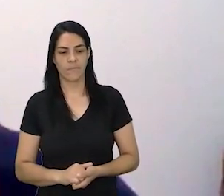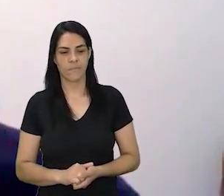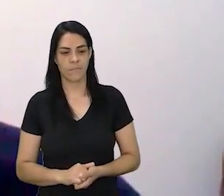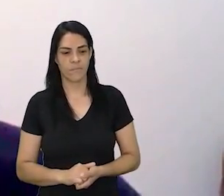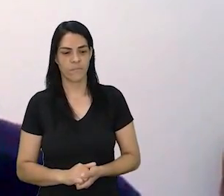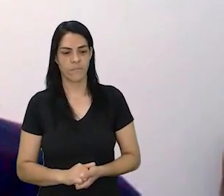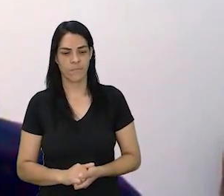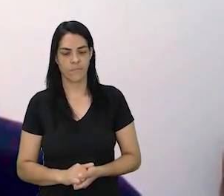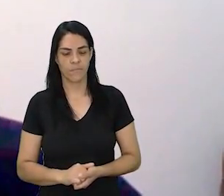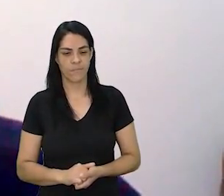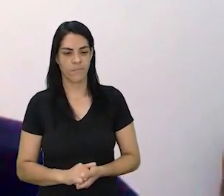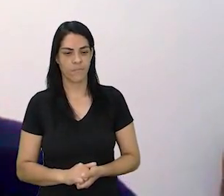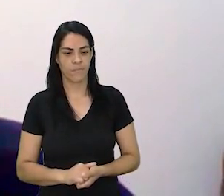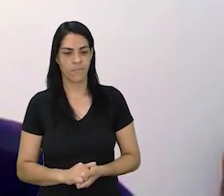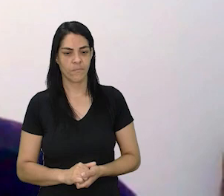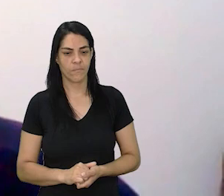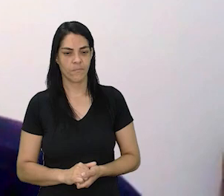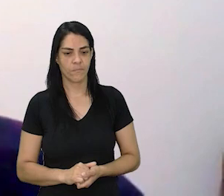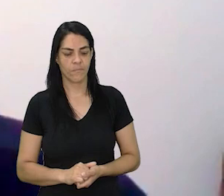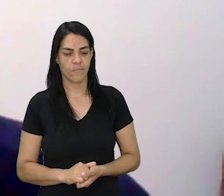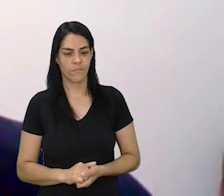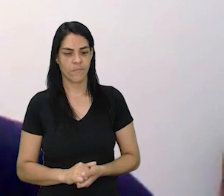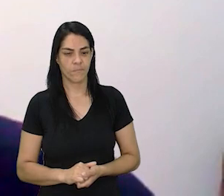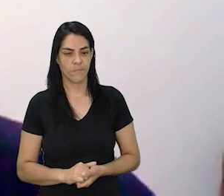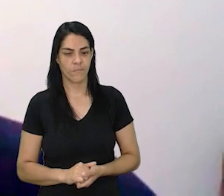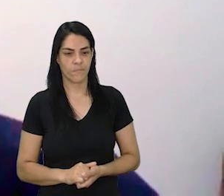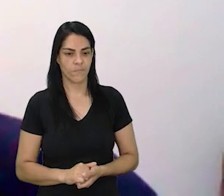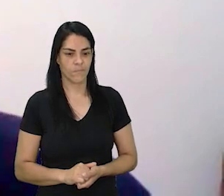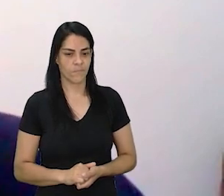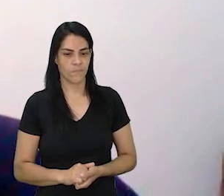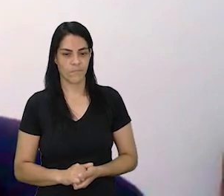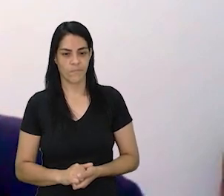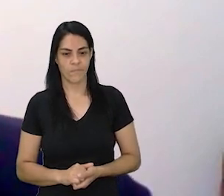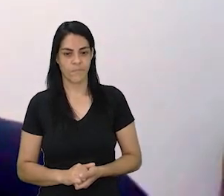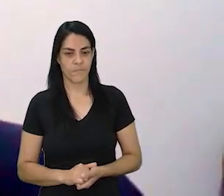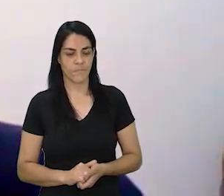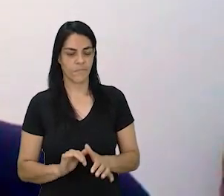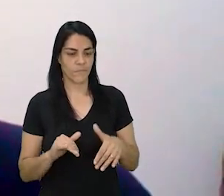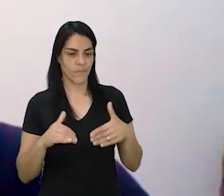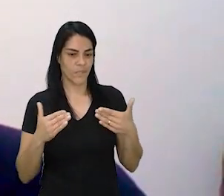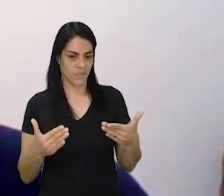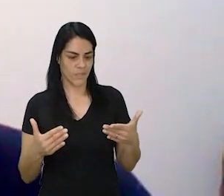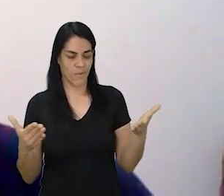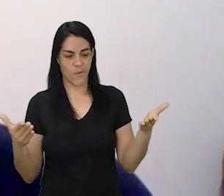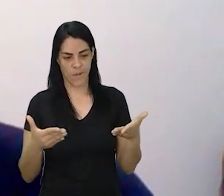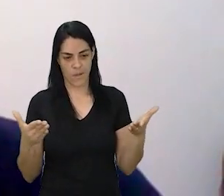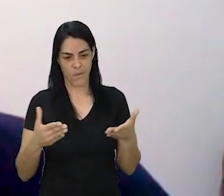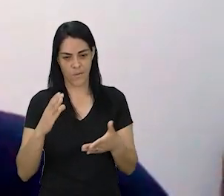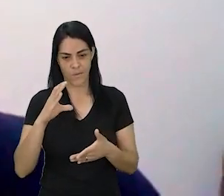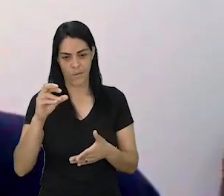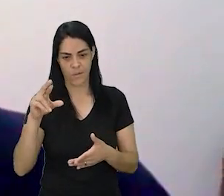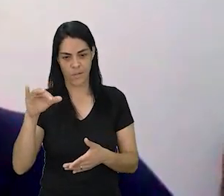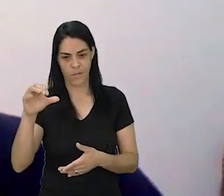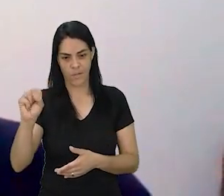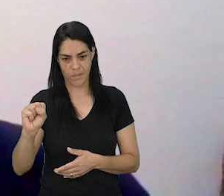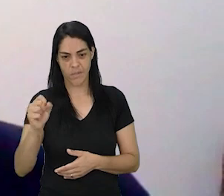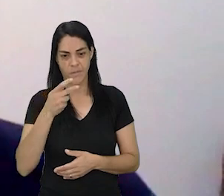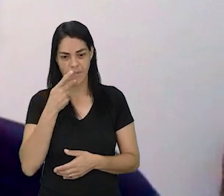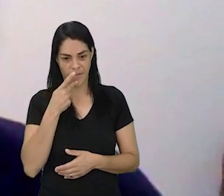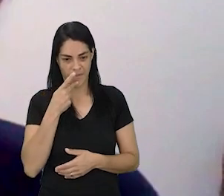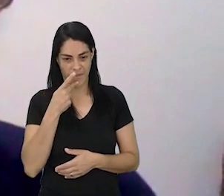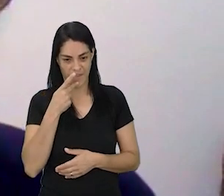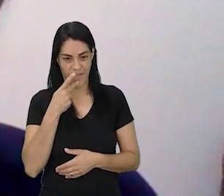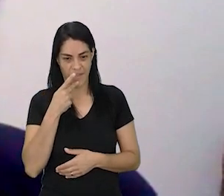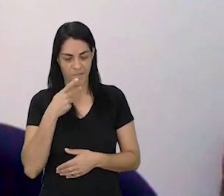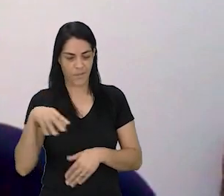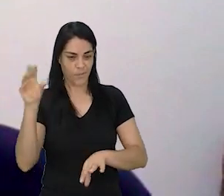Deixa eu ver se eu descompartilhei aqui, né, Cris? E eu passo agora a palavra para a Cris, deixando um beijo